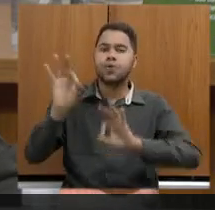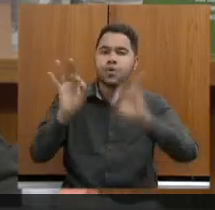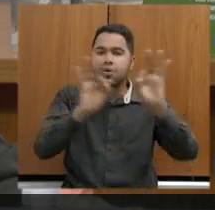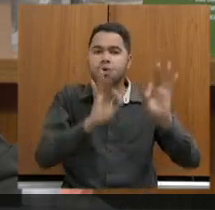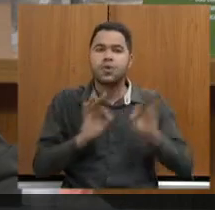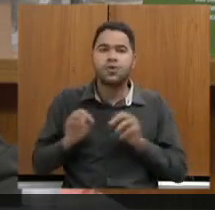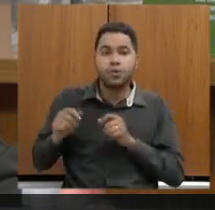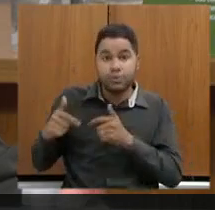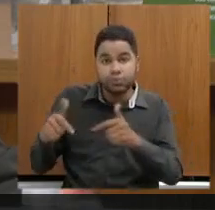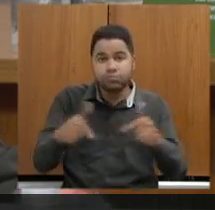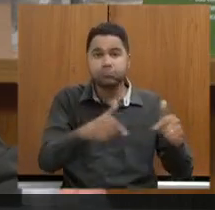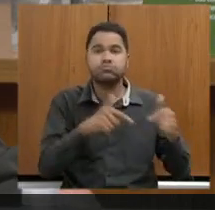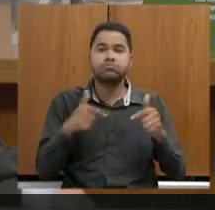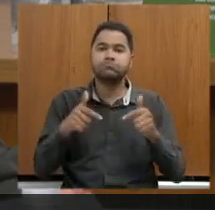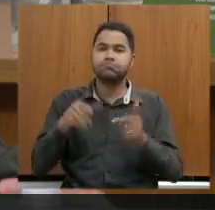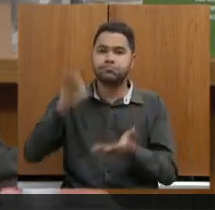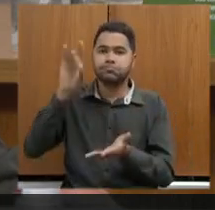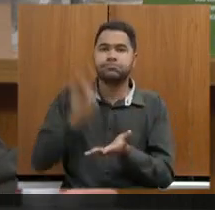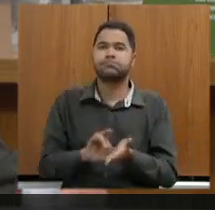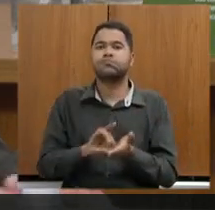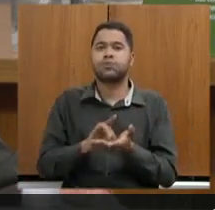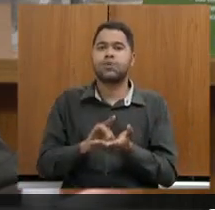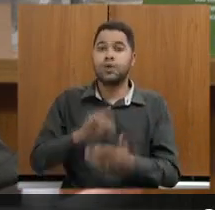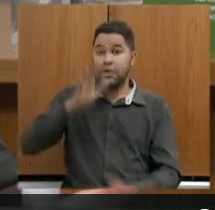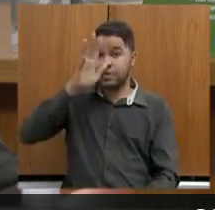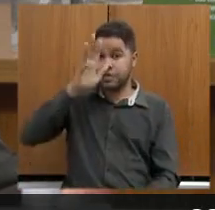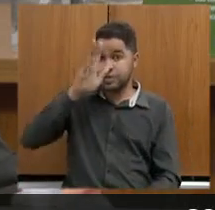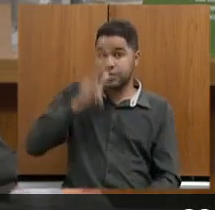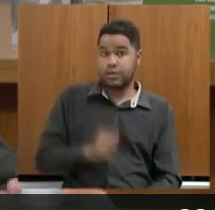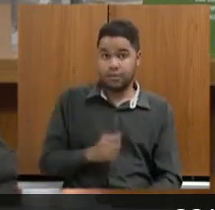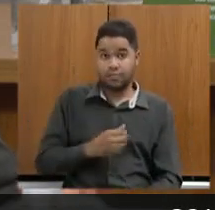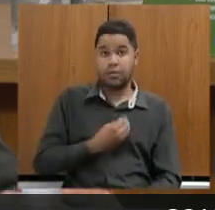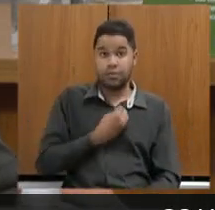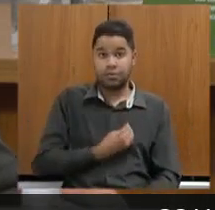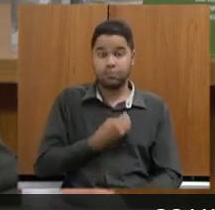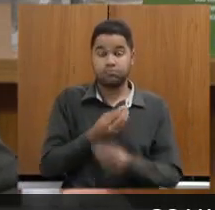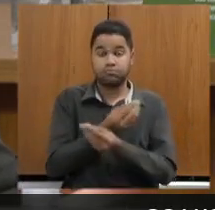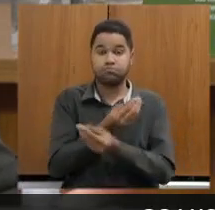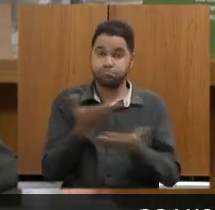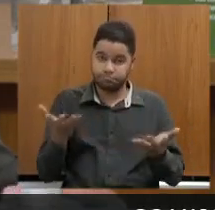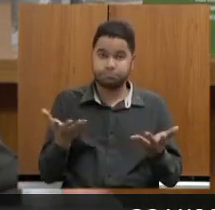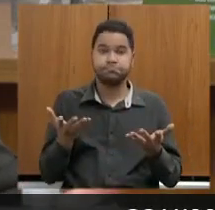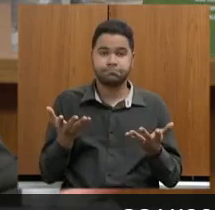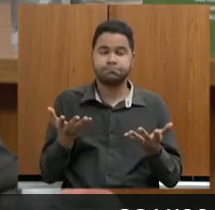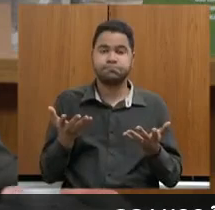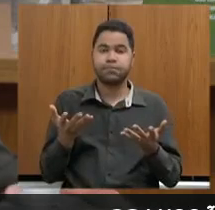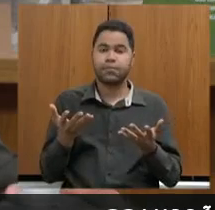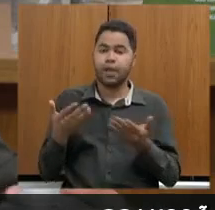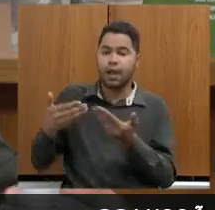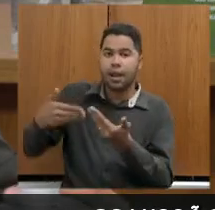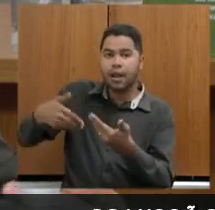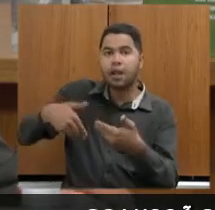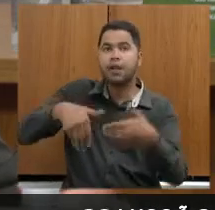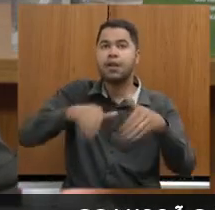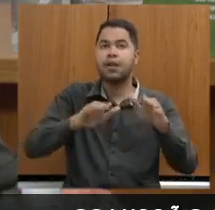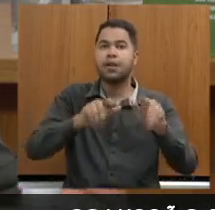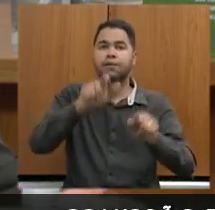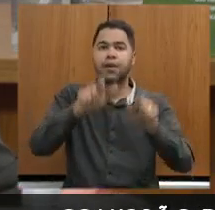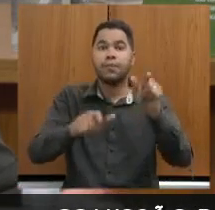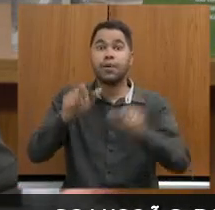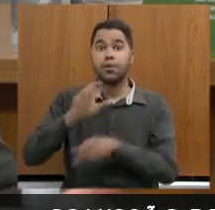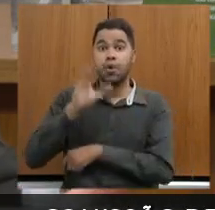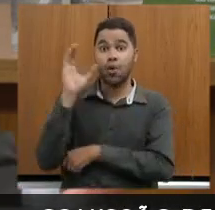trabalho que é de realmente salvar vidas transfer transportar pessoas em